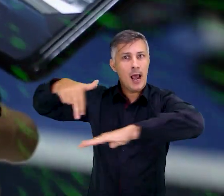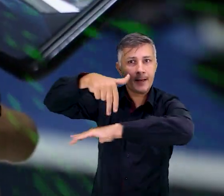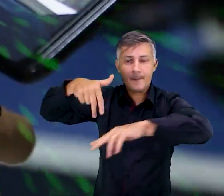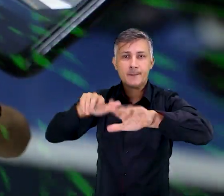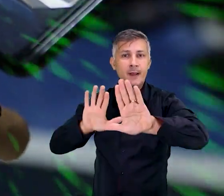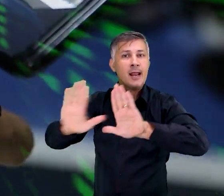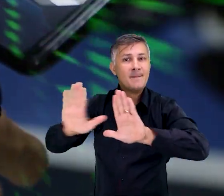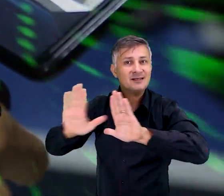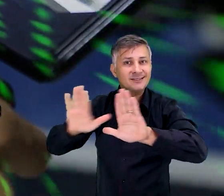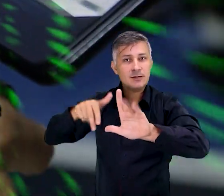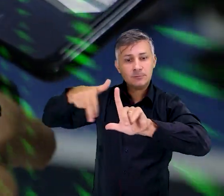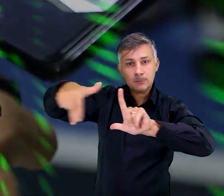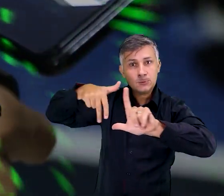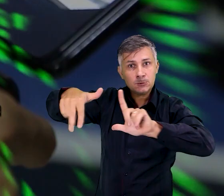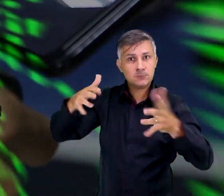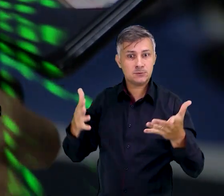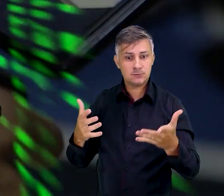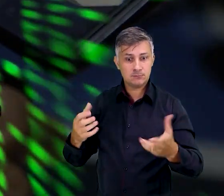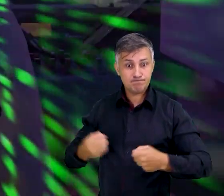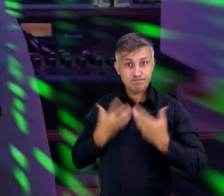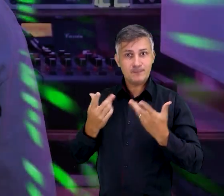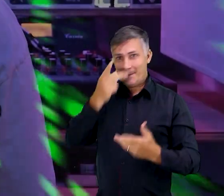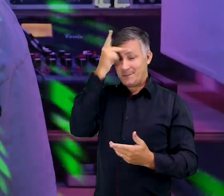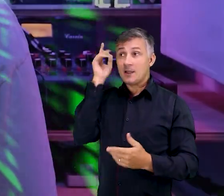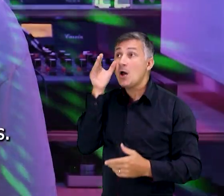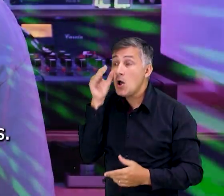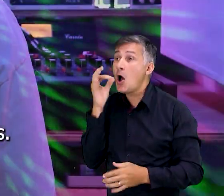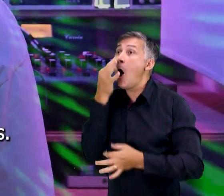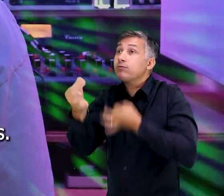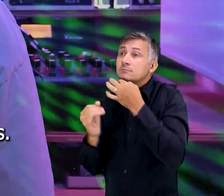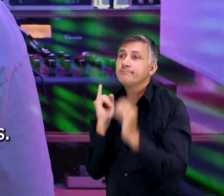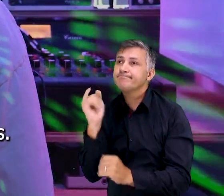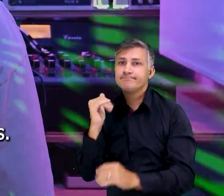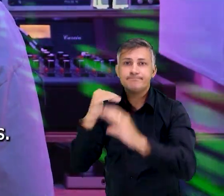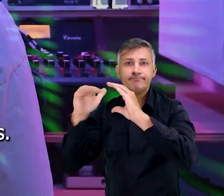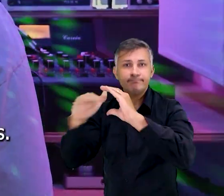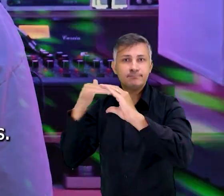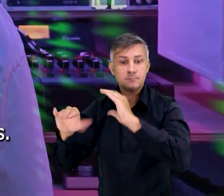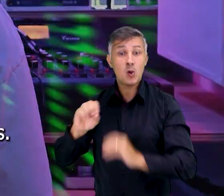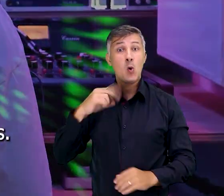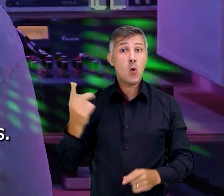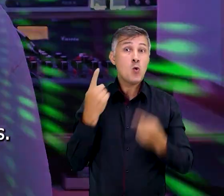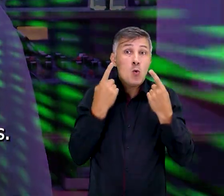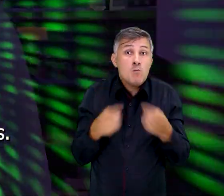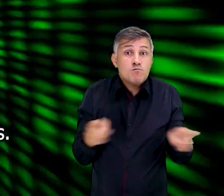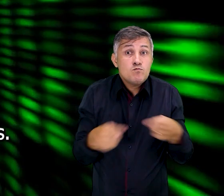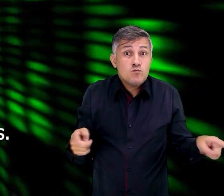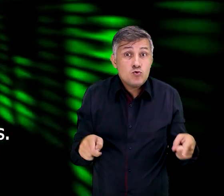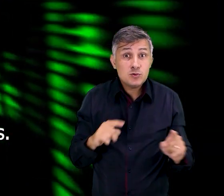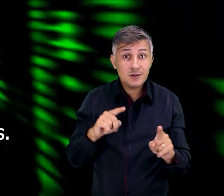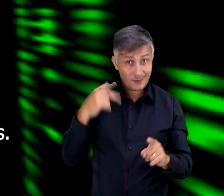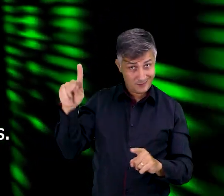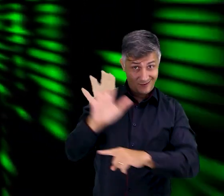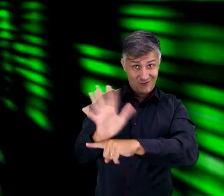animações, um website repleto de contribuições dos seus fãs e um álbum musical que extrapola a trilha sonora